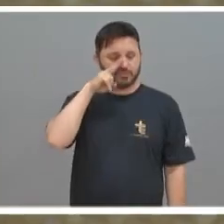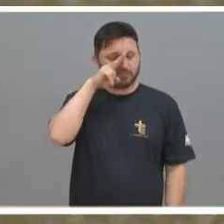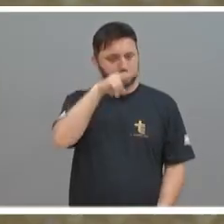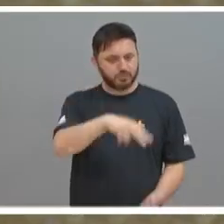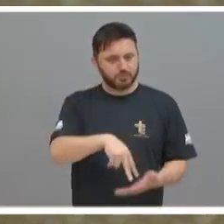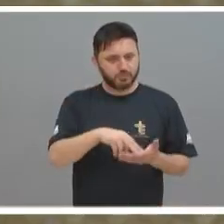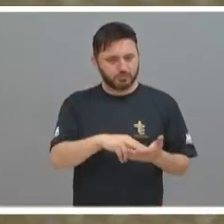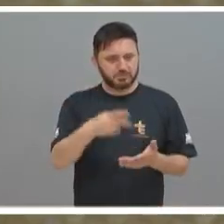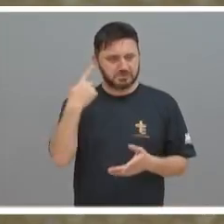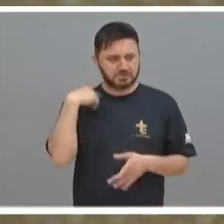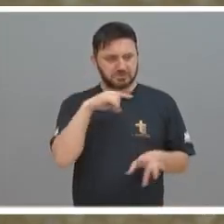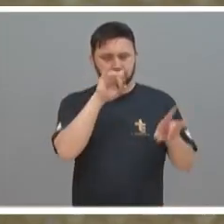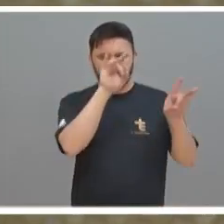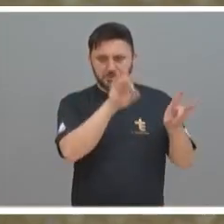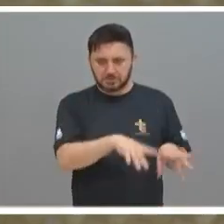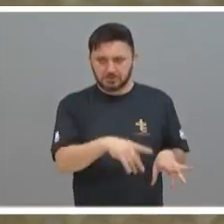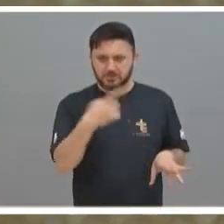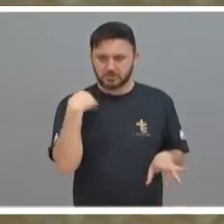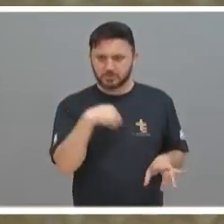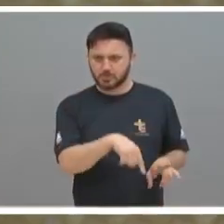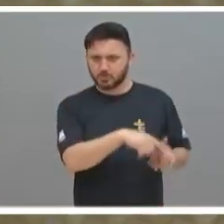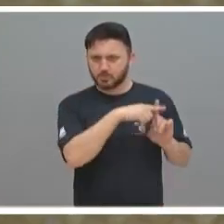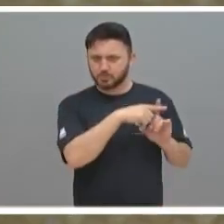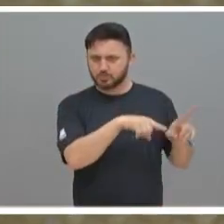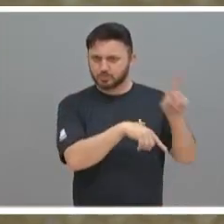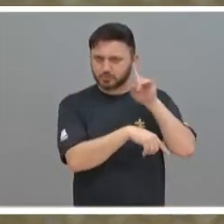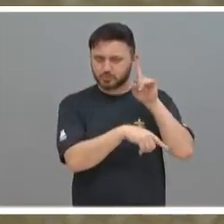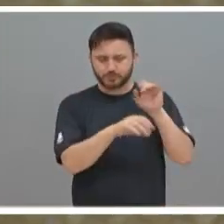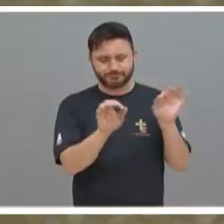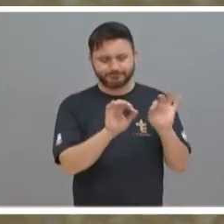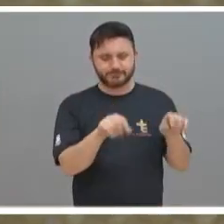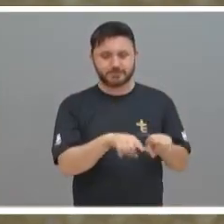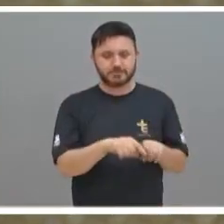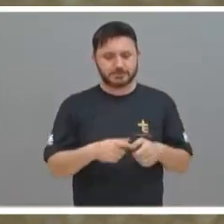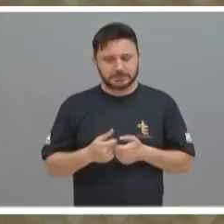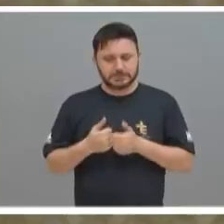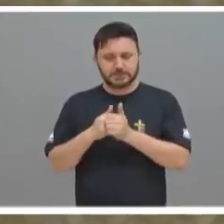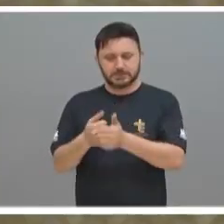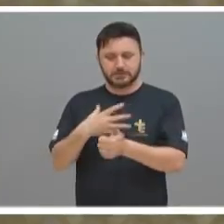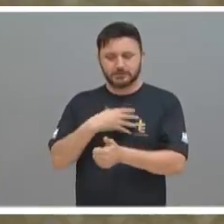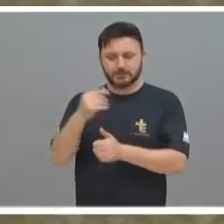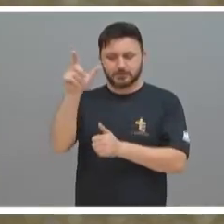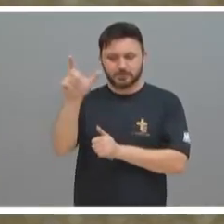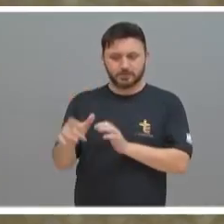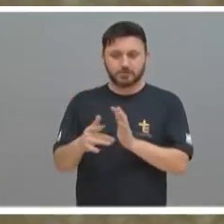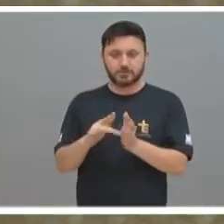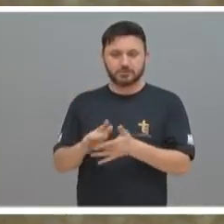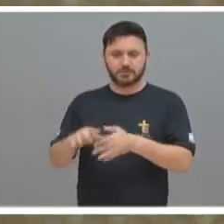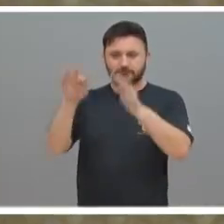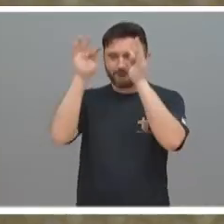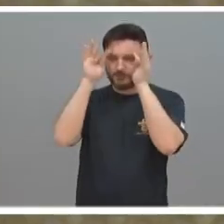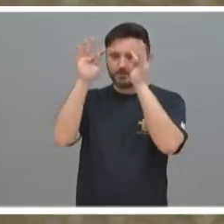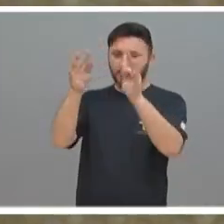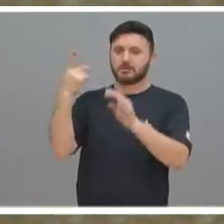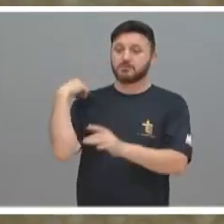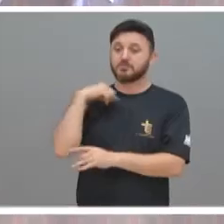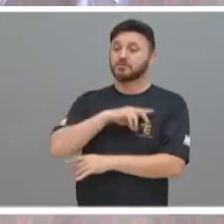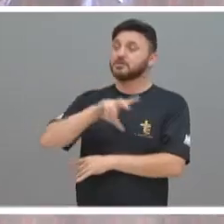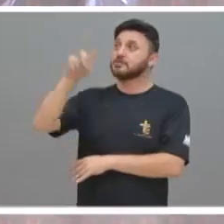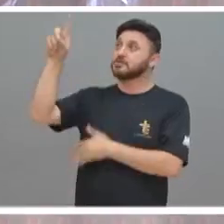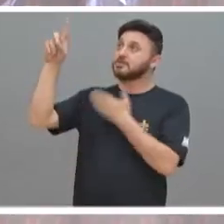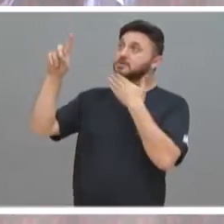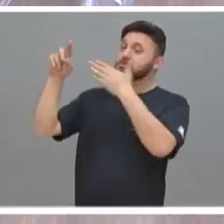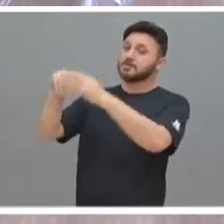não desistirmos de nossa cruz diária e para seguirmos vosso Filho com fidelidade. Nós vos